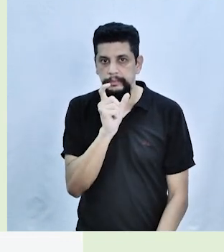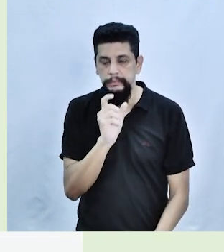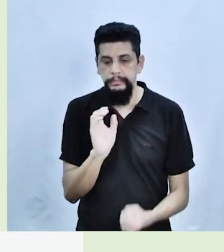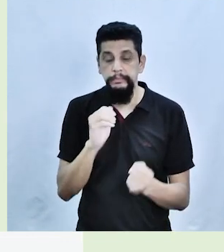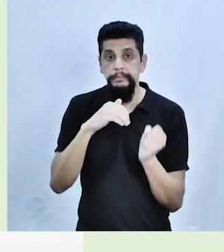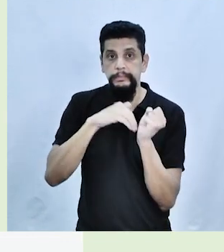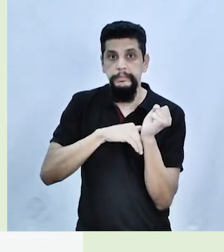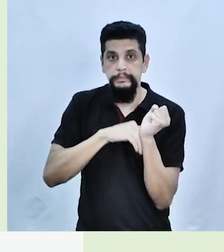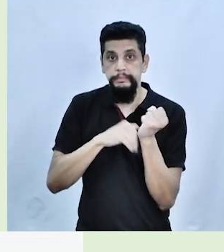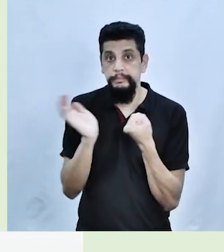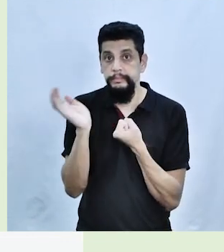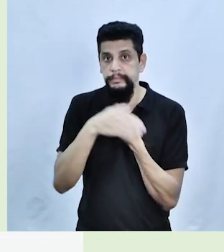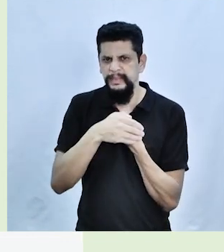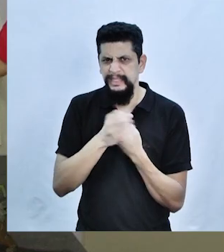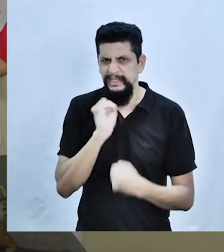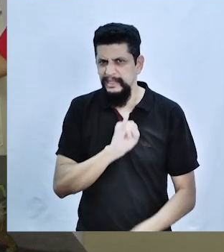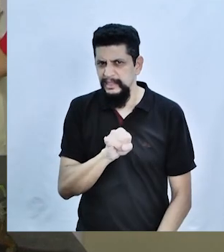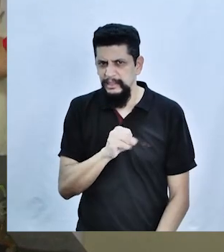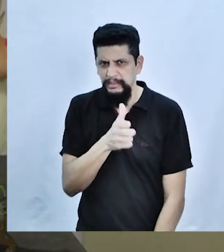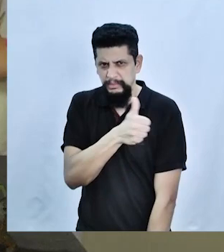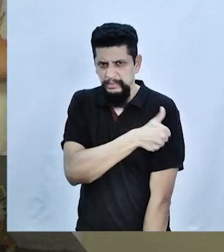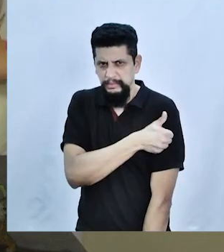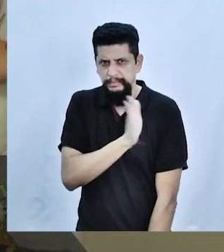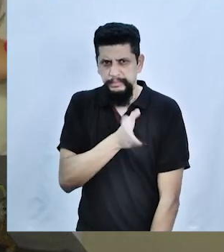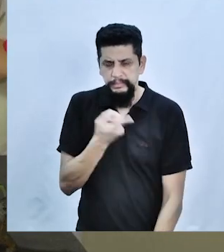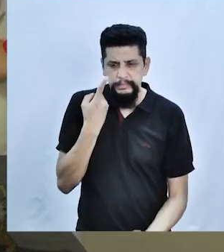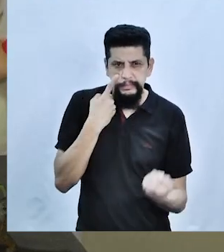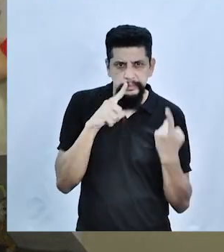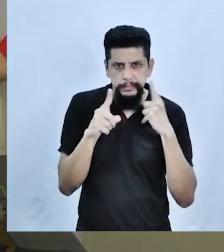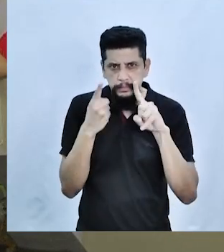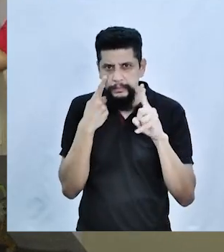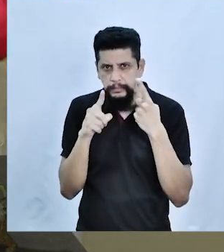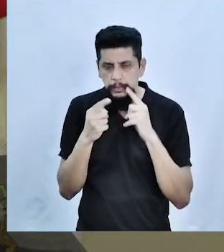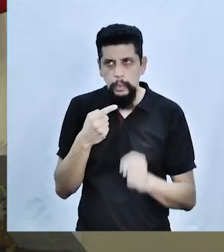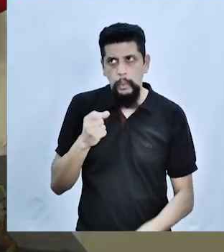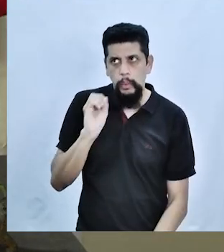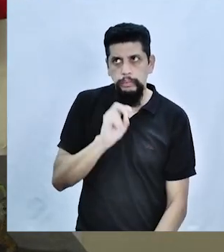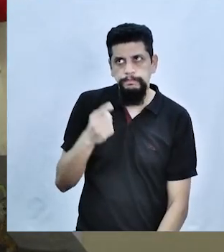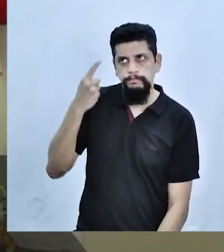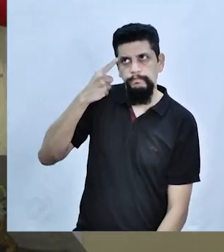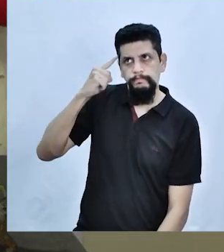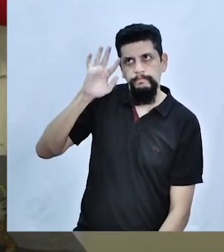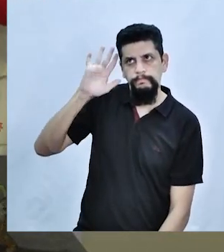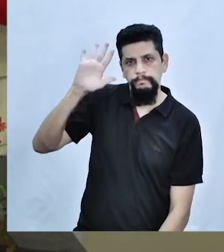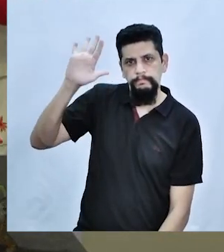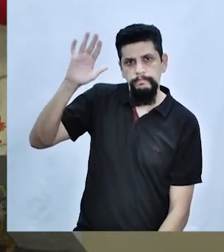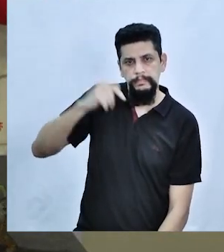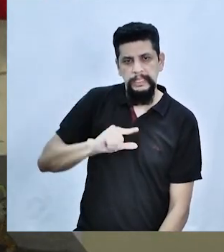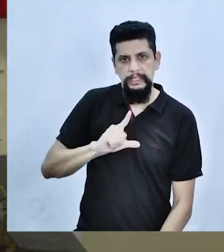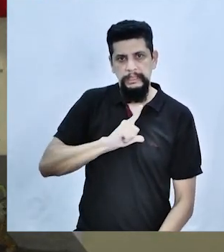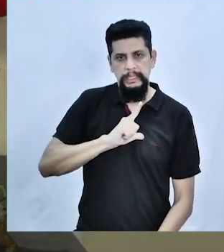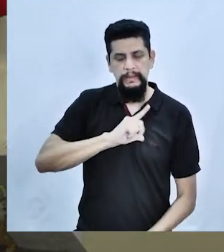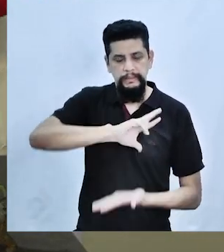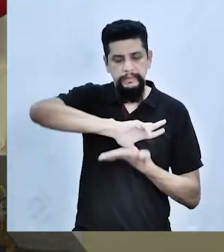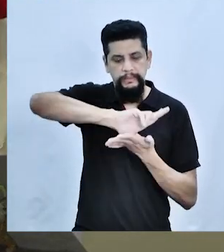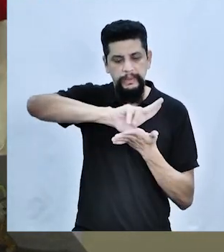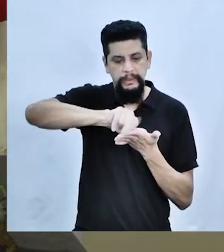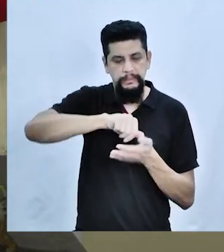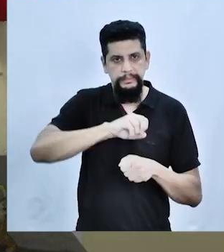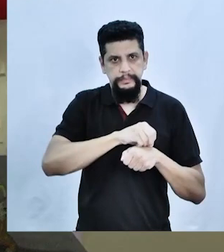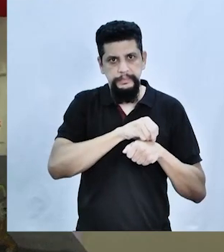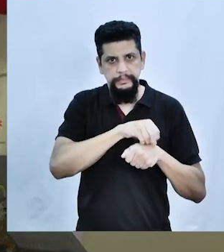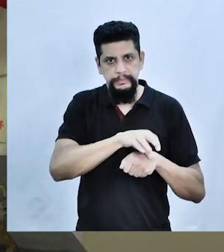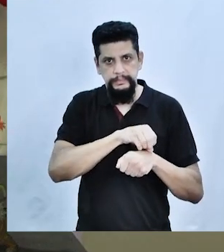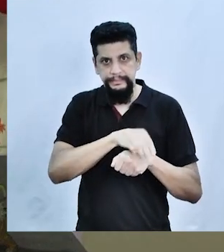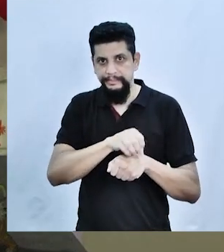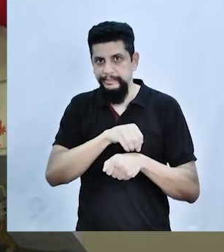qual é essa palavra secreta, prof. Será que eles já descobriram? Pois é. Ou será que eles estão imaginando que possa ser? A gente deu várias dicas